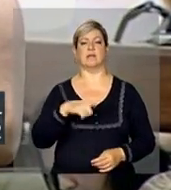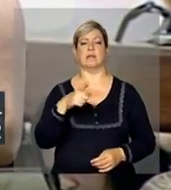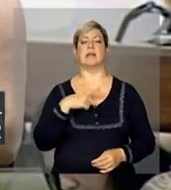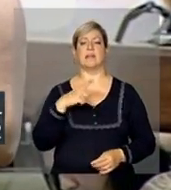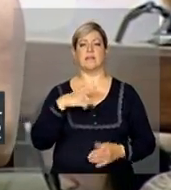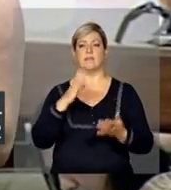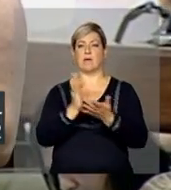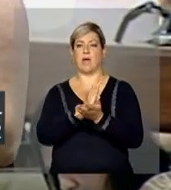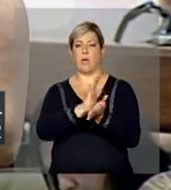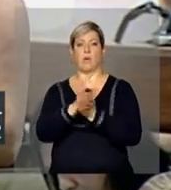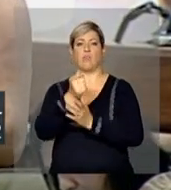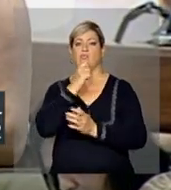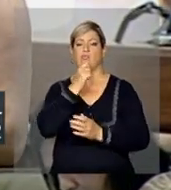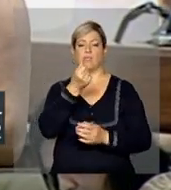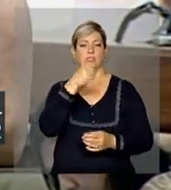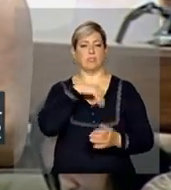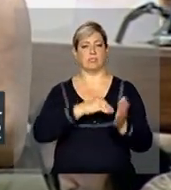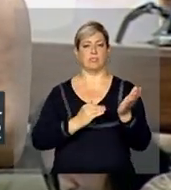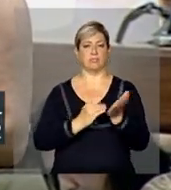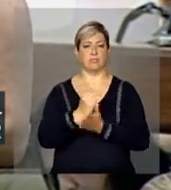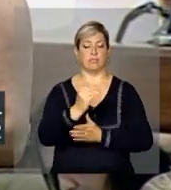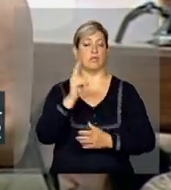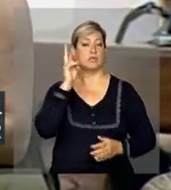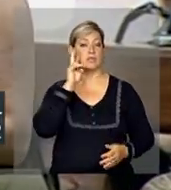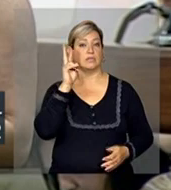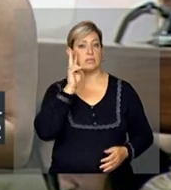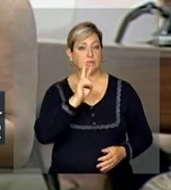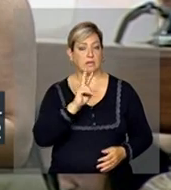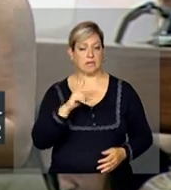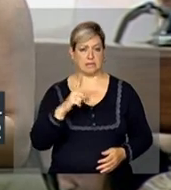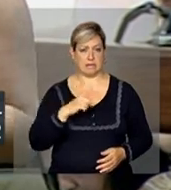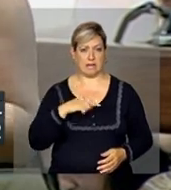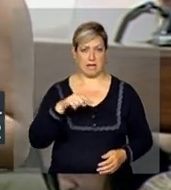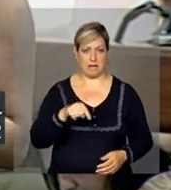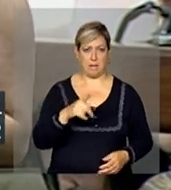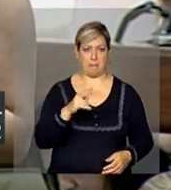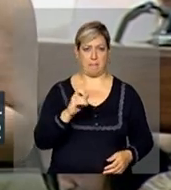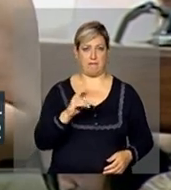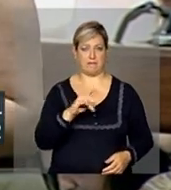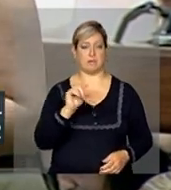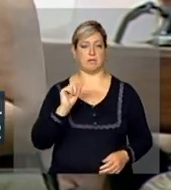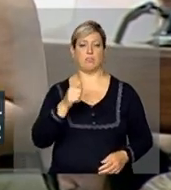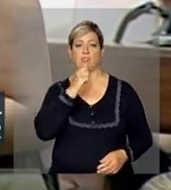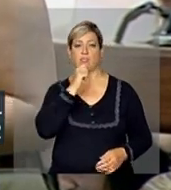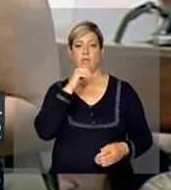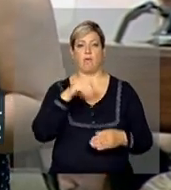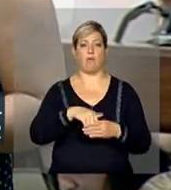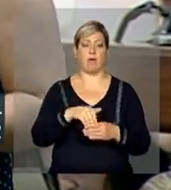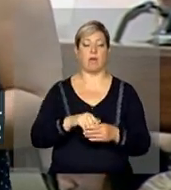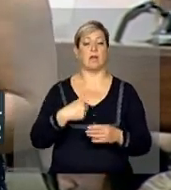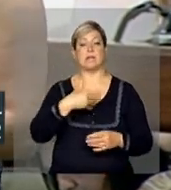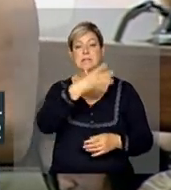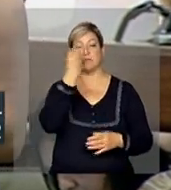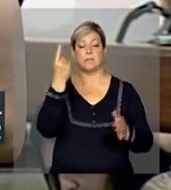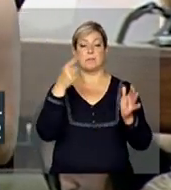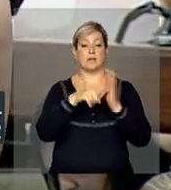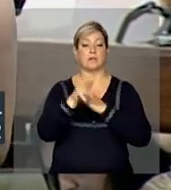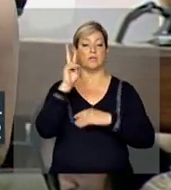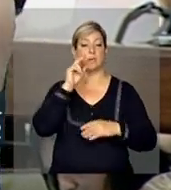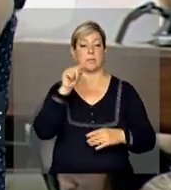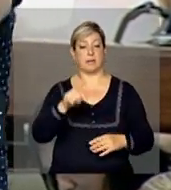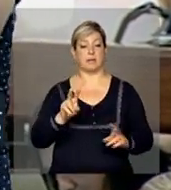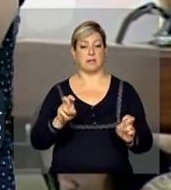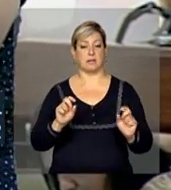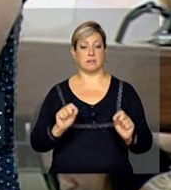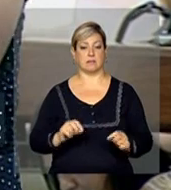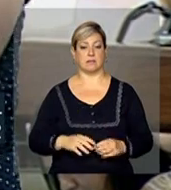né? E eu queria que a senhora comentasse se há uma previsão isso no orçamento, que ele ainda não foi votado, e também esqueci de perguntar sobre essa questão